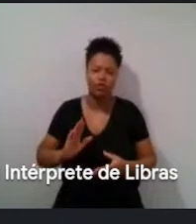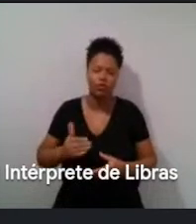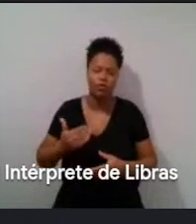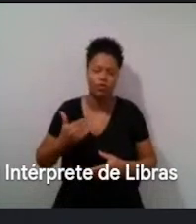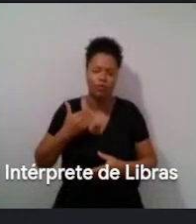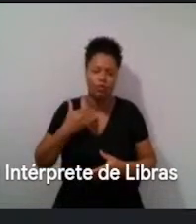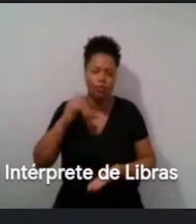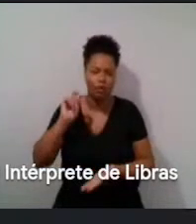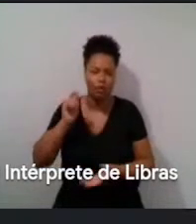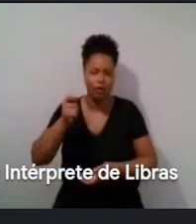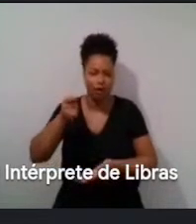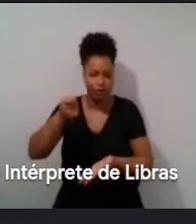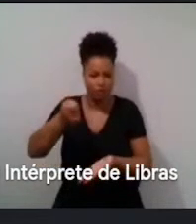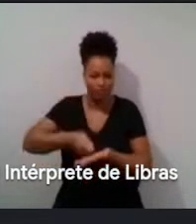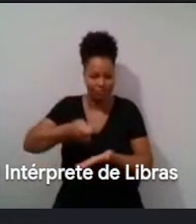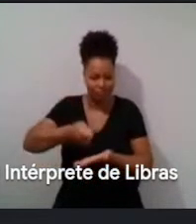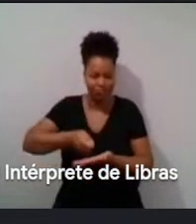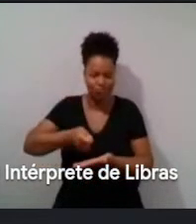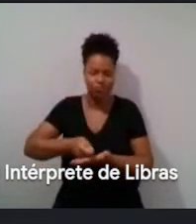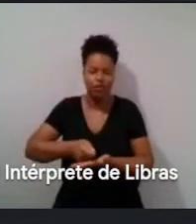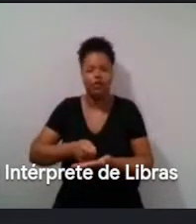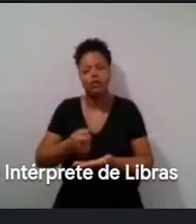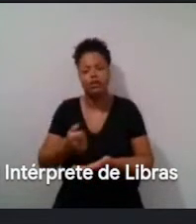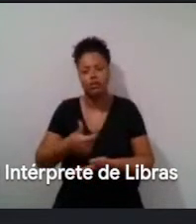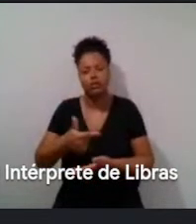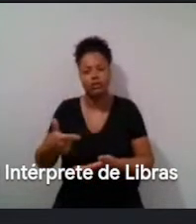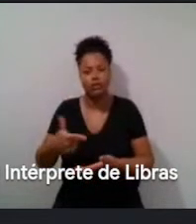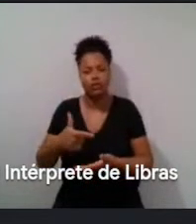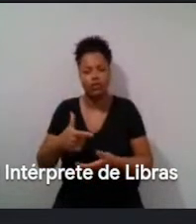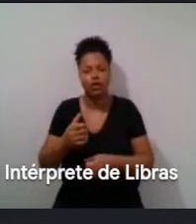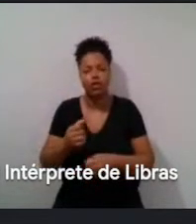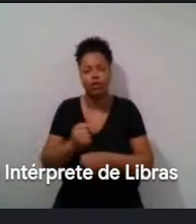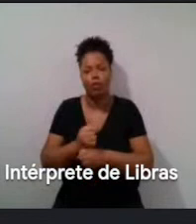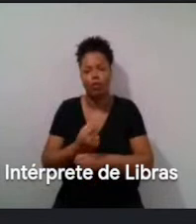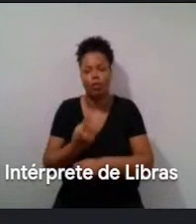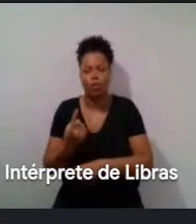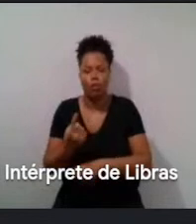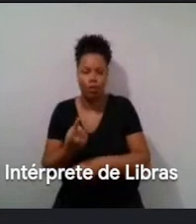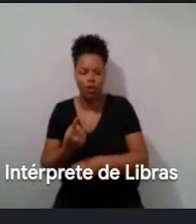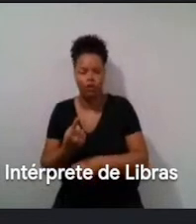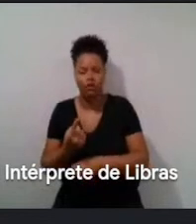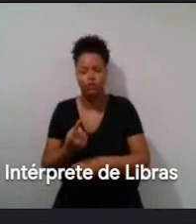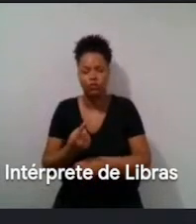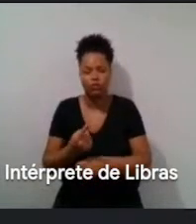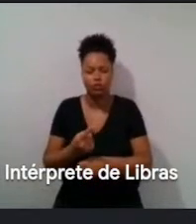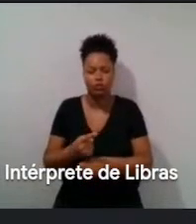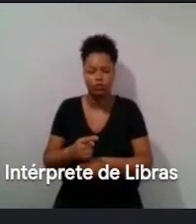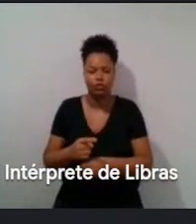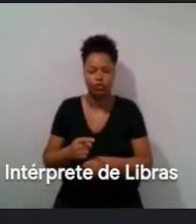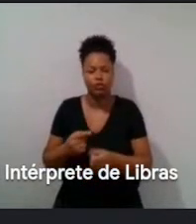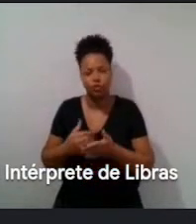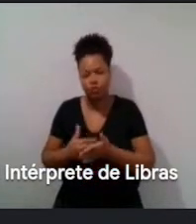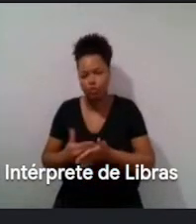prazo de um ano a partir da publicação do ato pelo órgão de origem. É como voto.